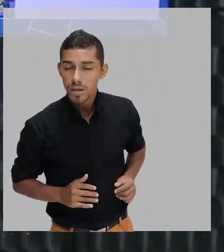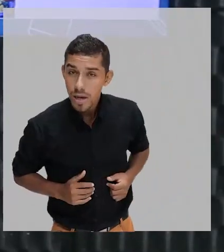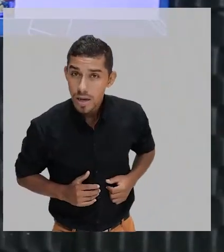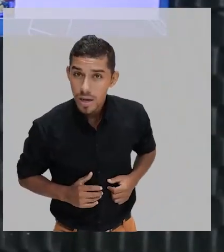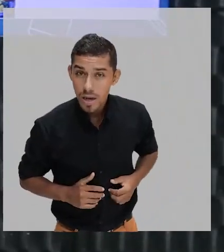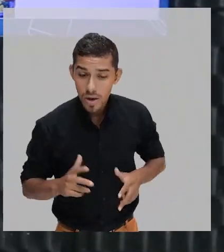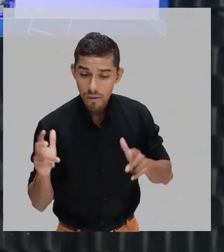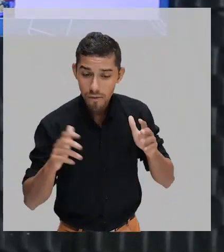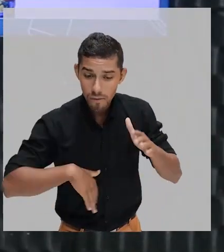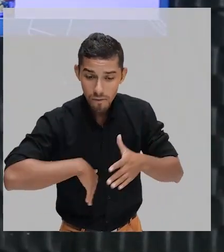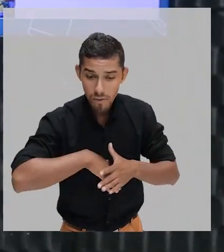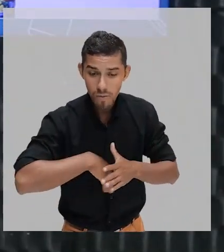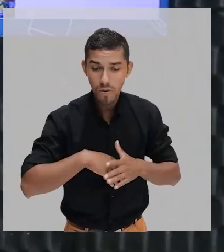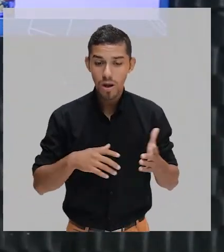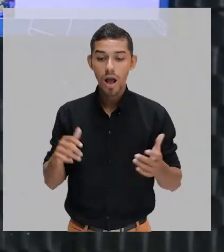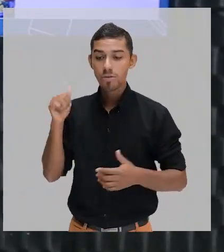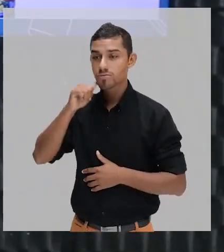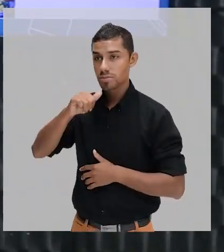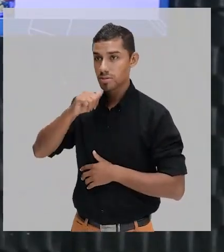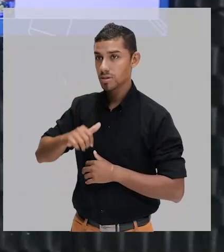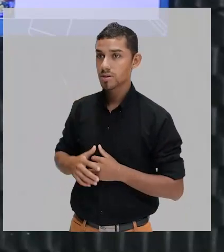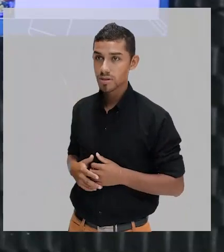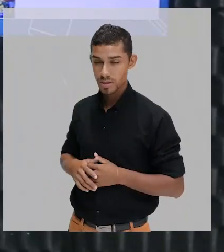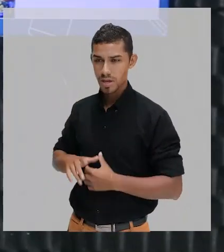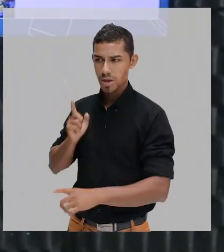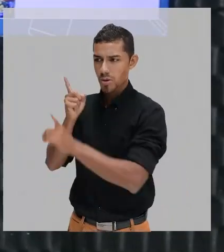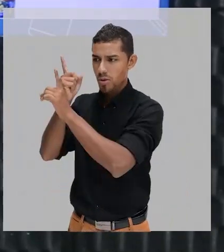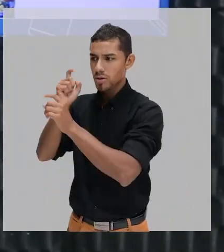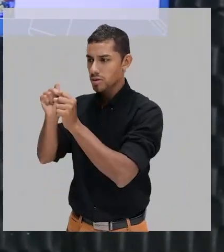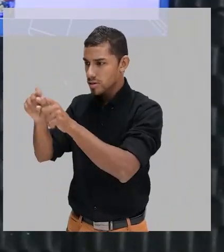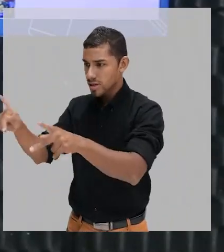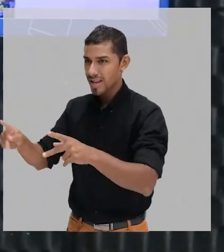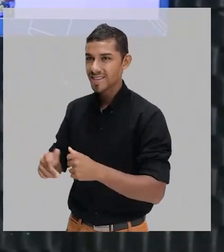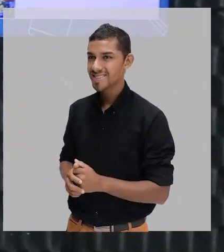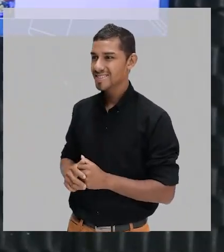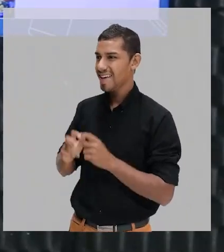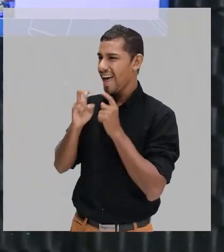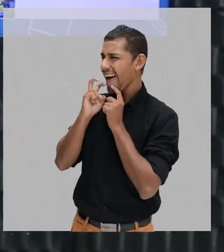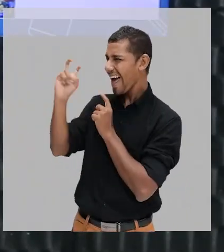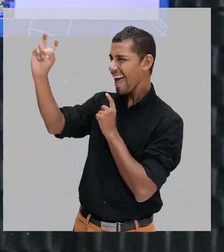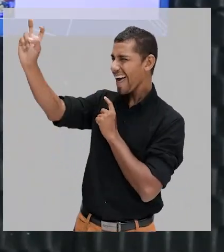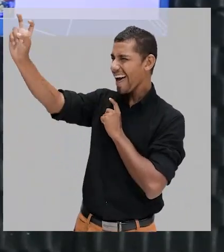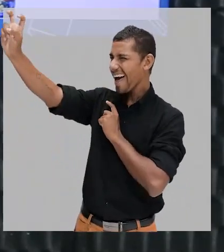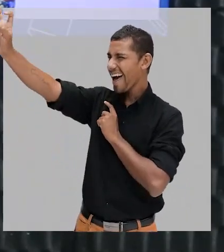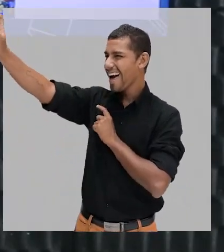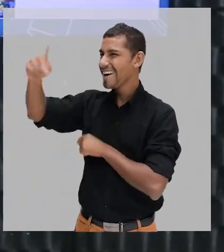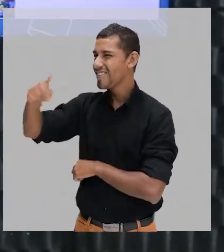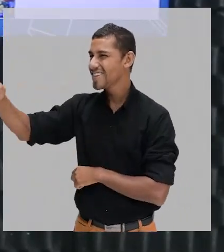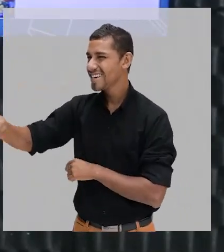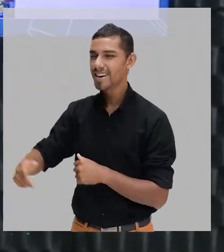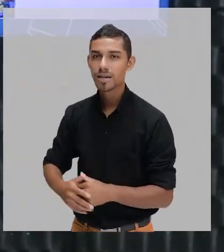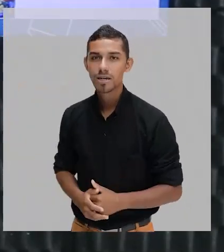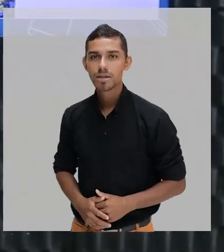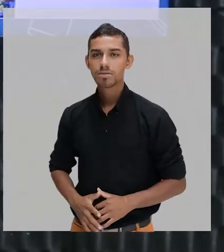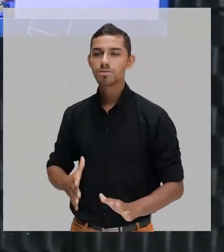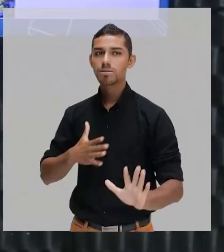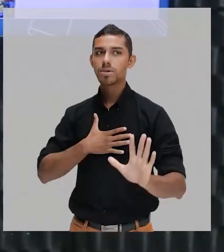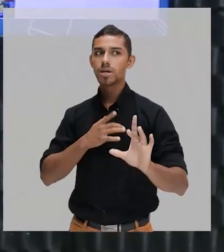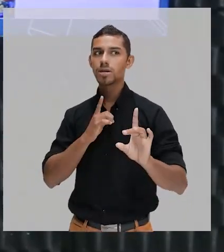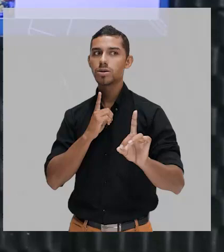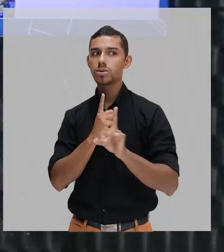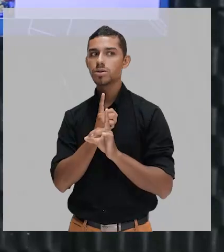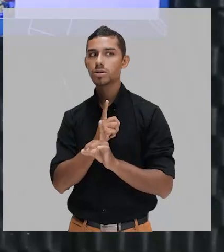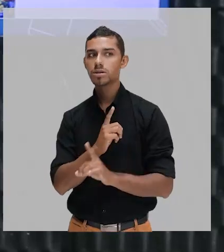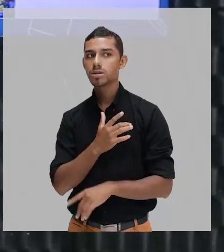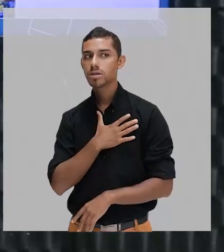aquelas meninas que parece que tem um megafone na boca que a gente encontra no shopping, na rua, ela grita do outro lado da rua: "É professor!". Pois é. Então esse cuidado ele